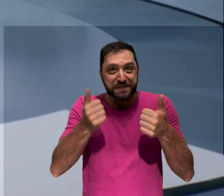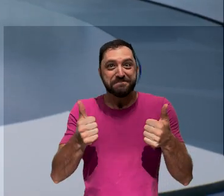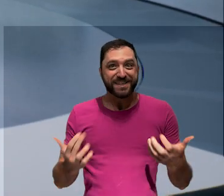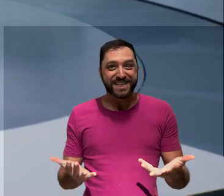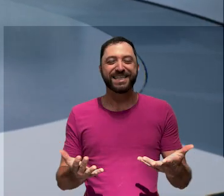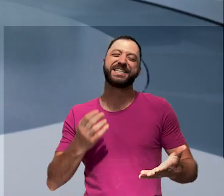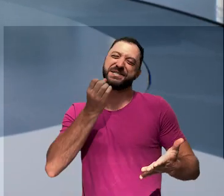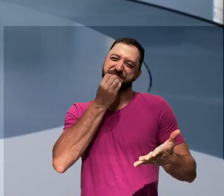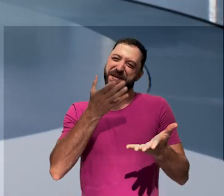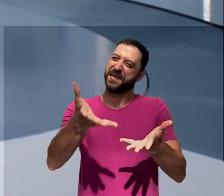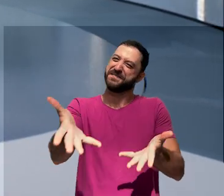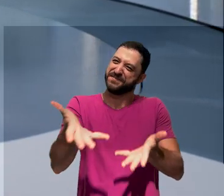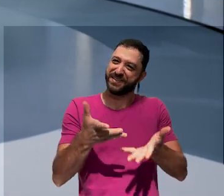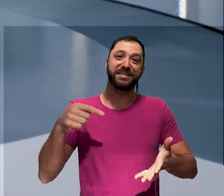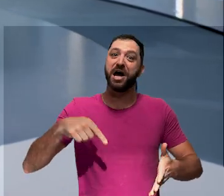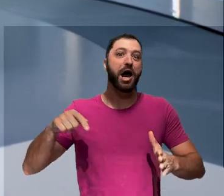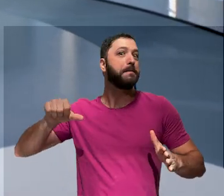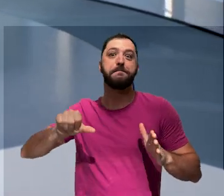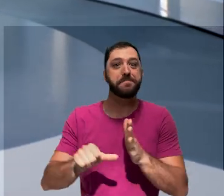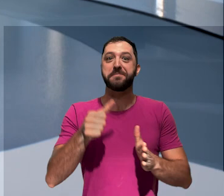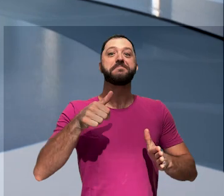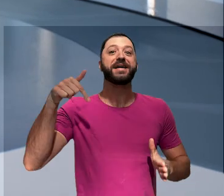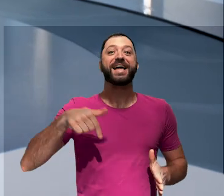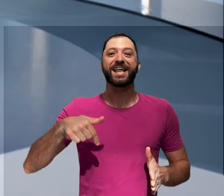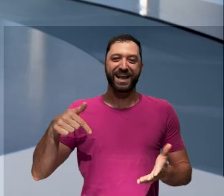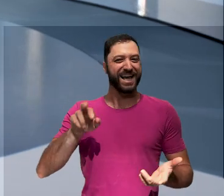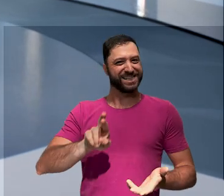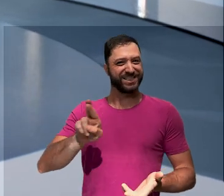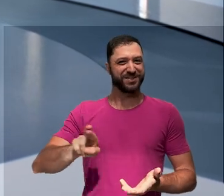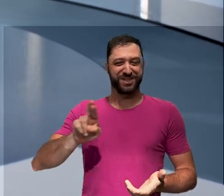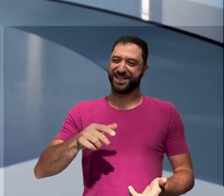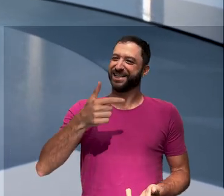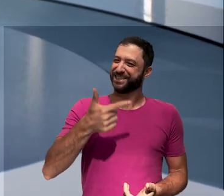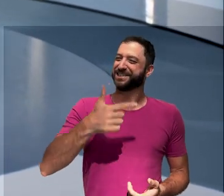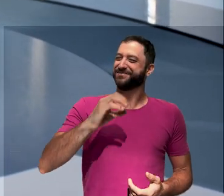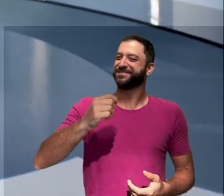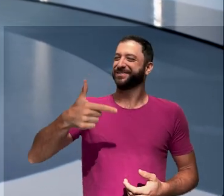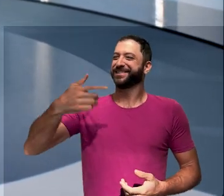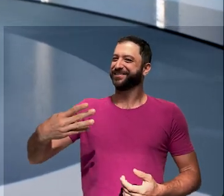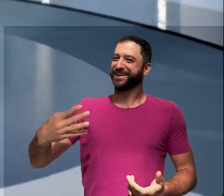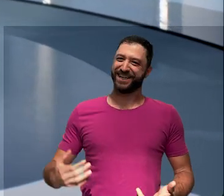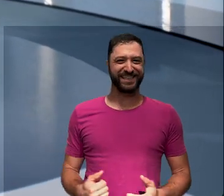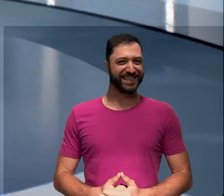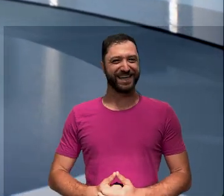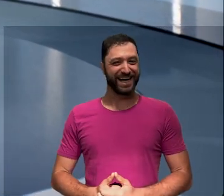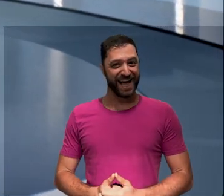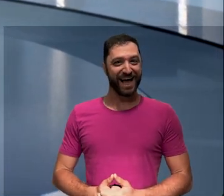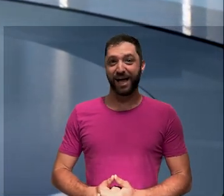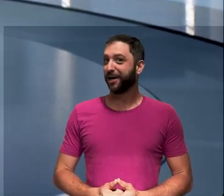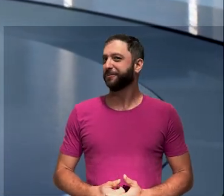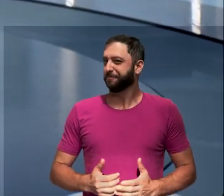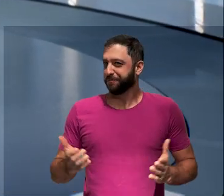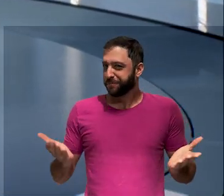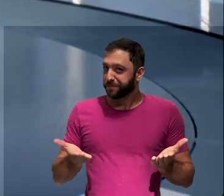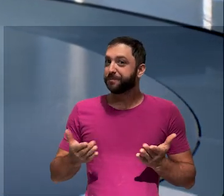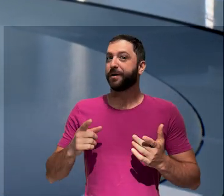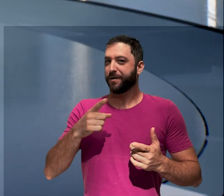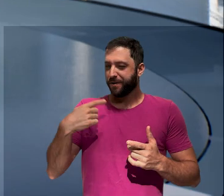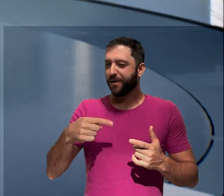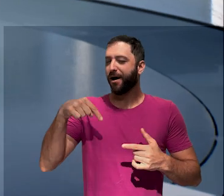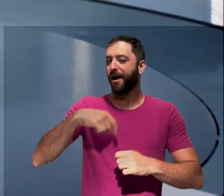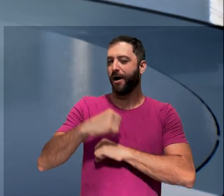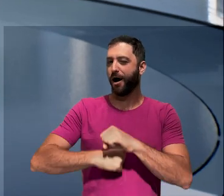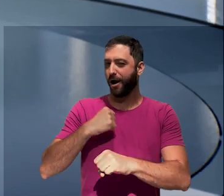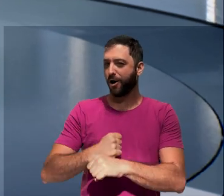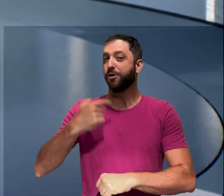povo, tudo bem com vocês? Sejam todos muito bem-vindos ao primeiro programa Ressoar do ano de 2024. Olha, é